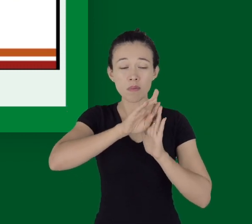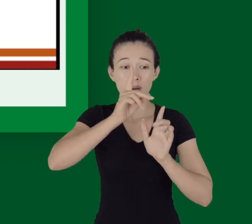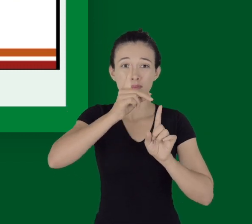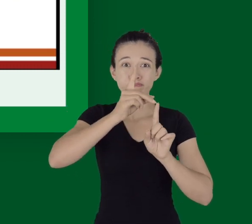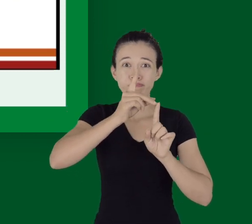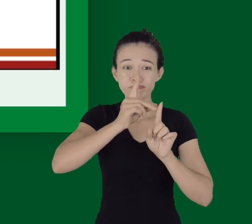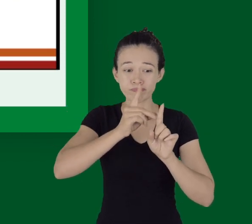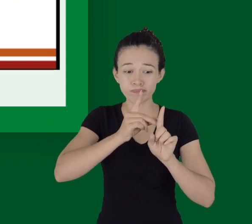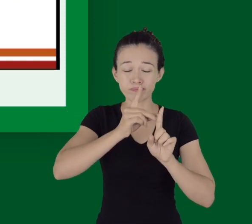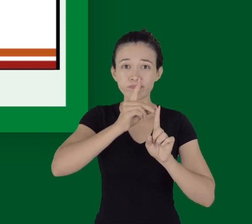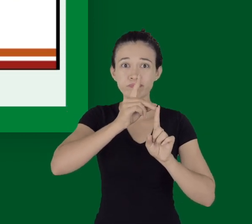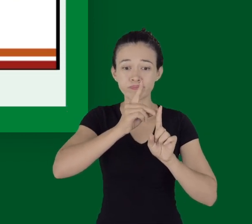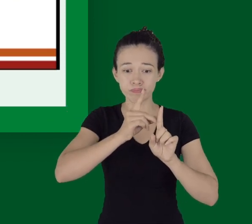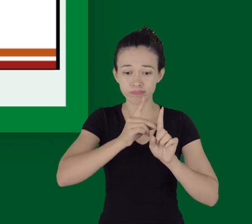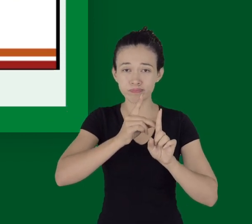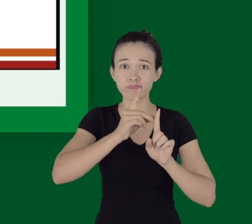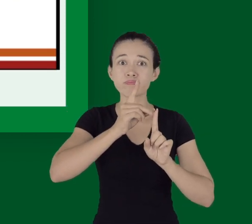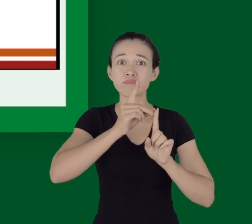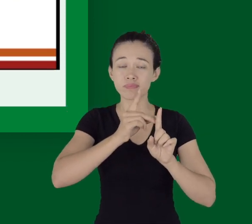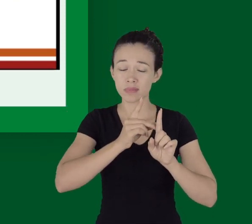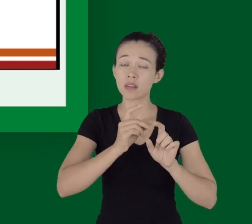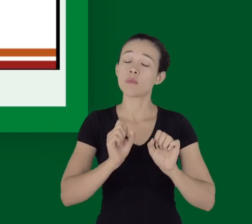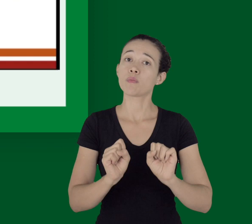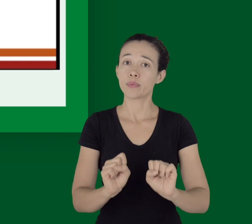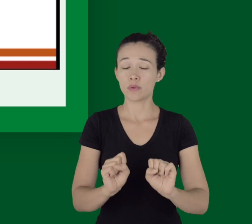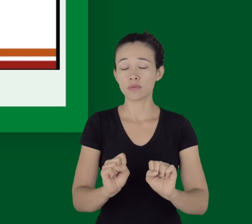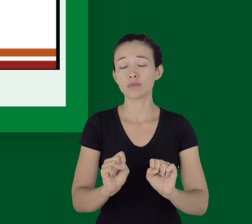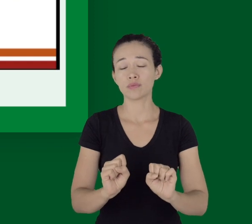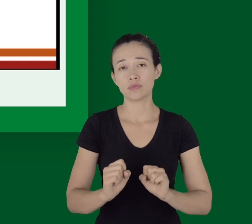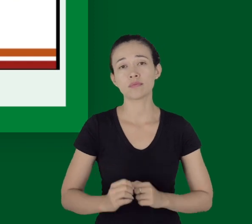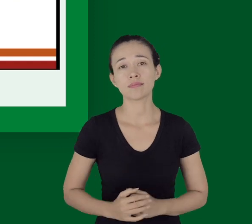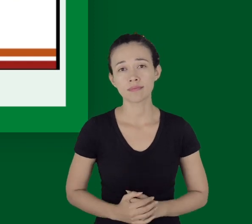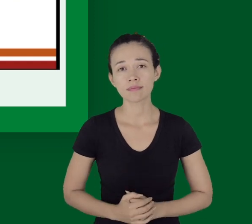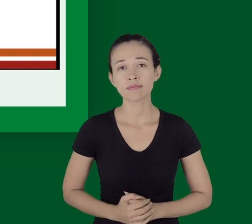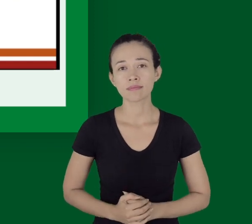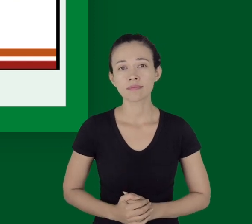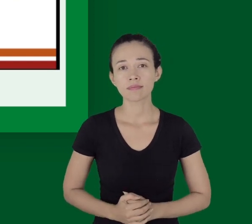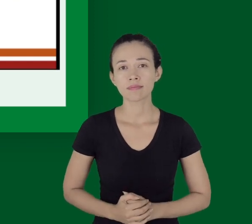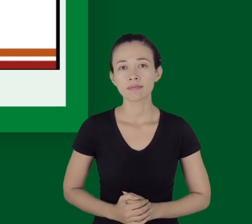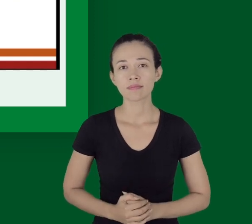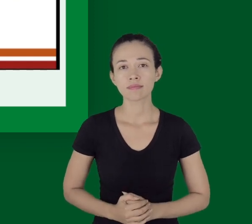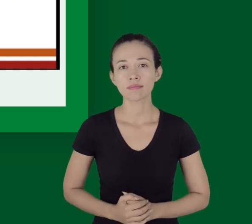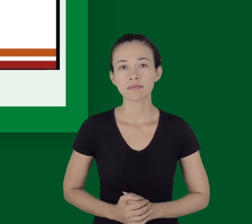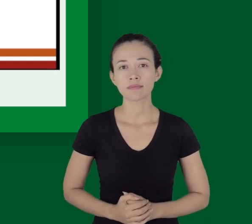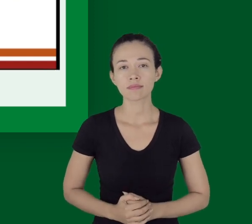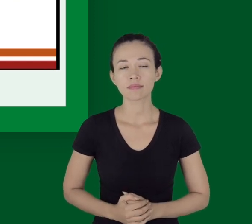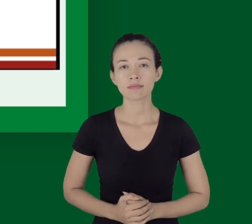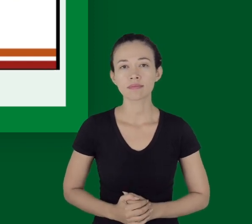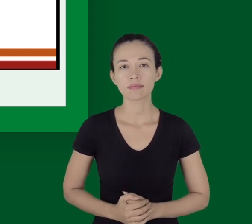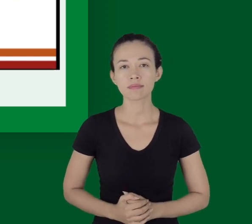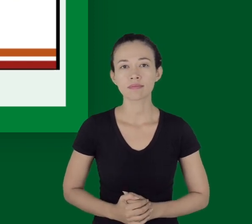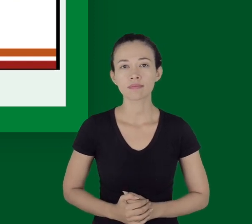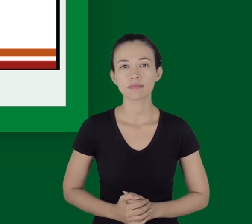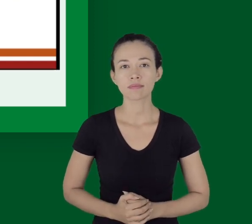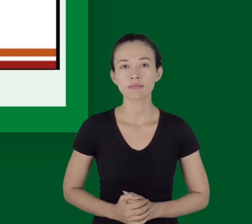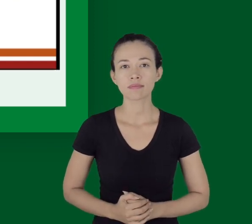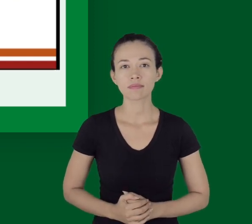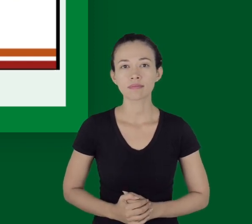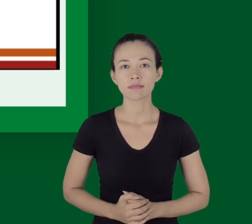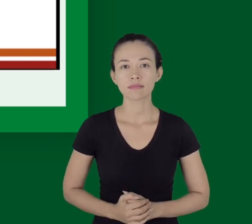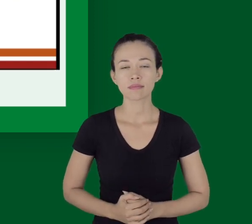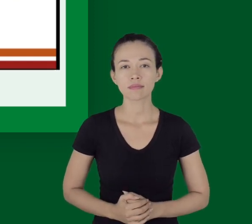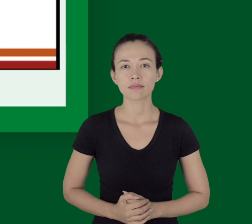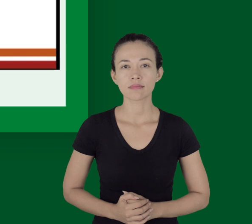esse aumento da pressão e ela pode ocorrer de forma exponencial no momento em